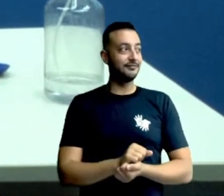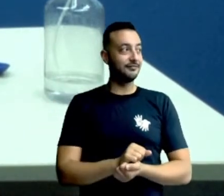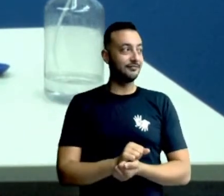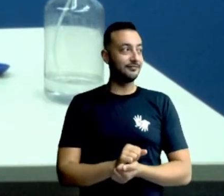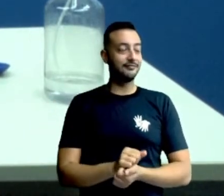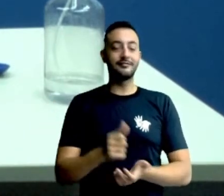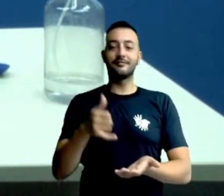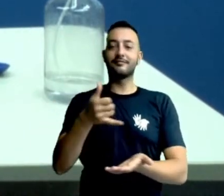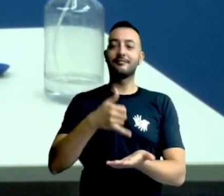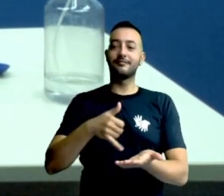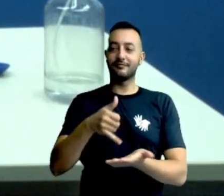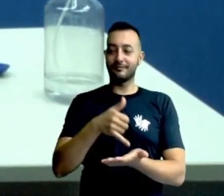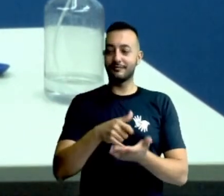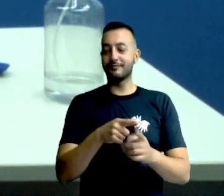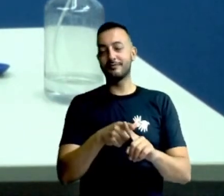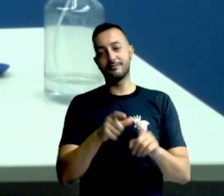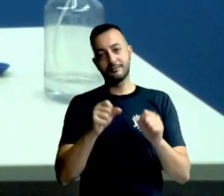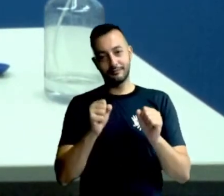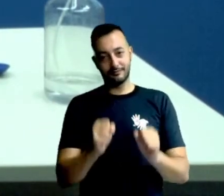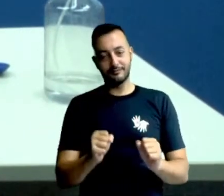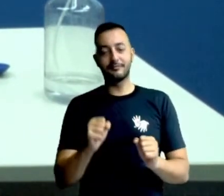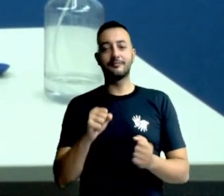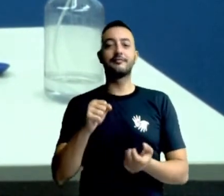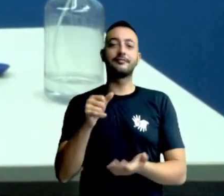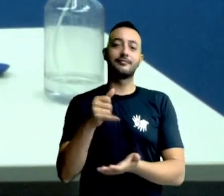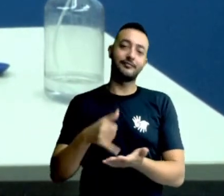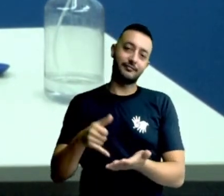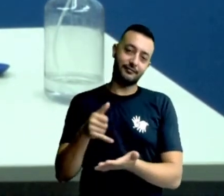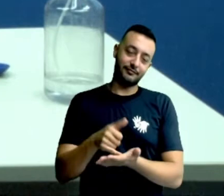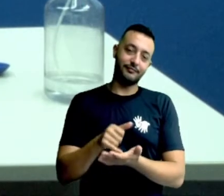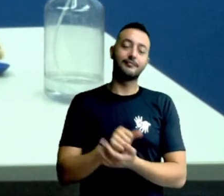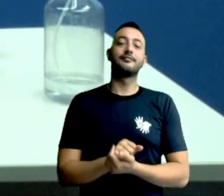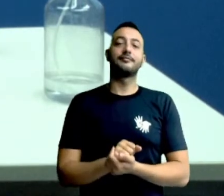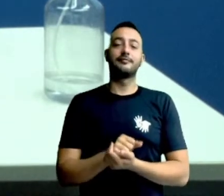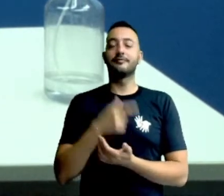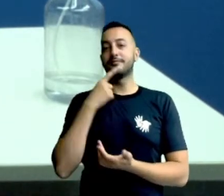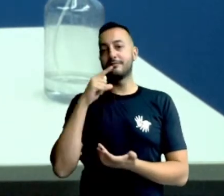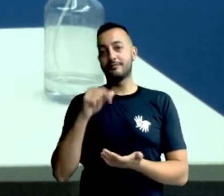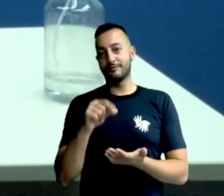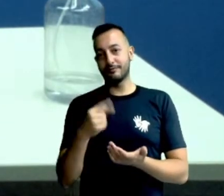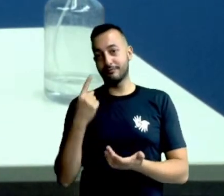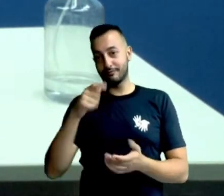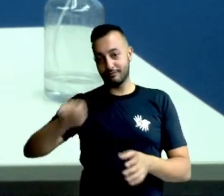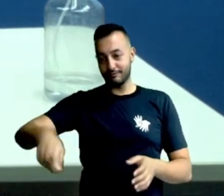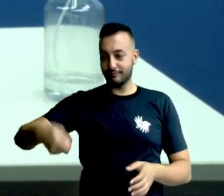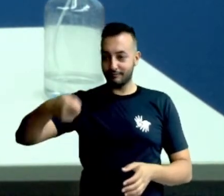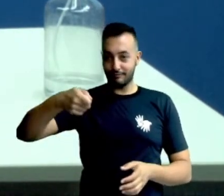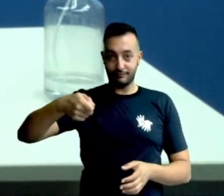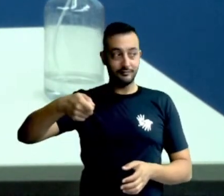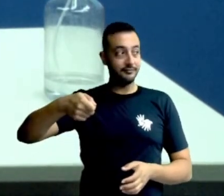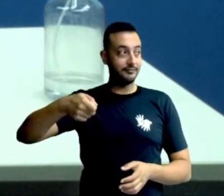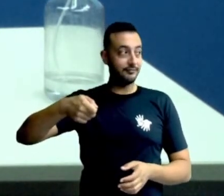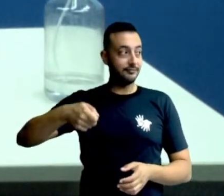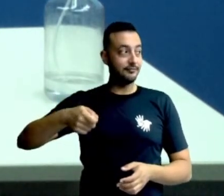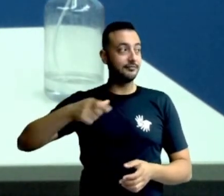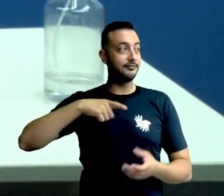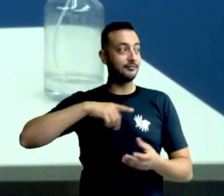é azeite, mas pode ser o óleo também. Sal e uma colher. E nós